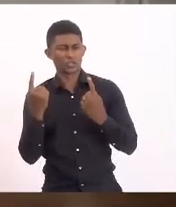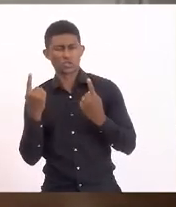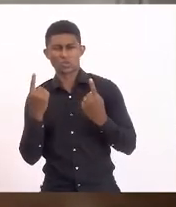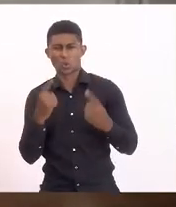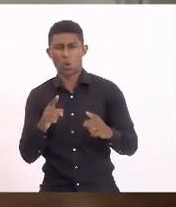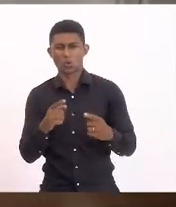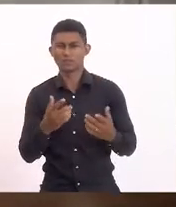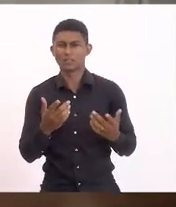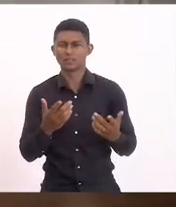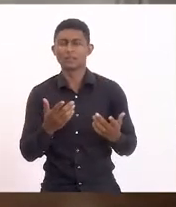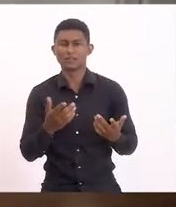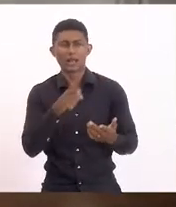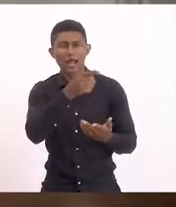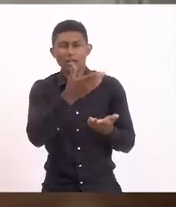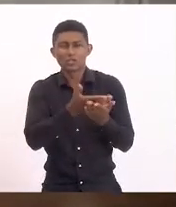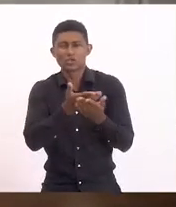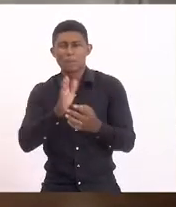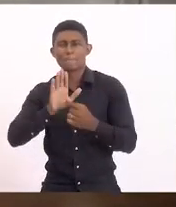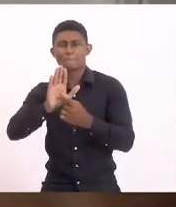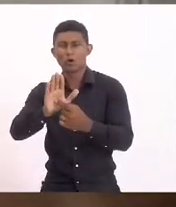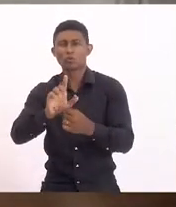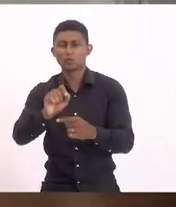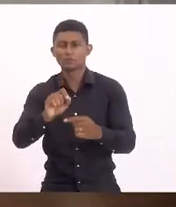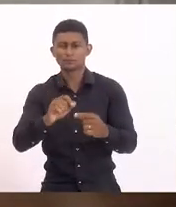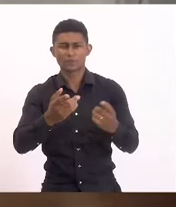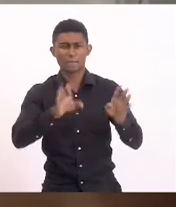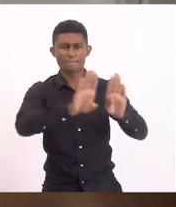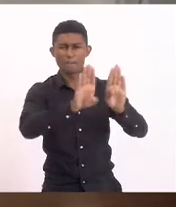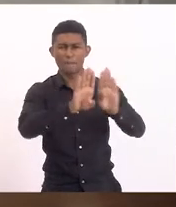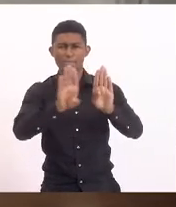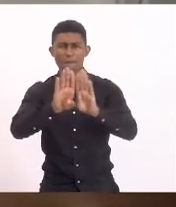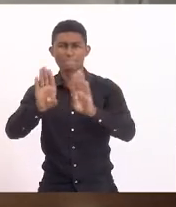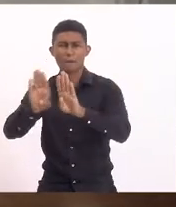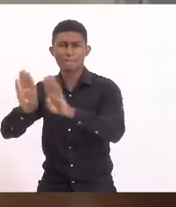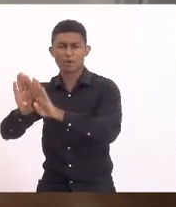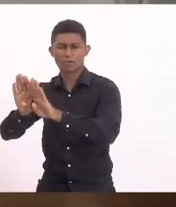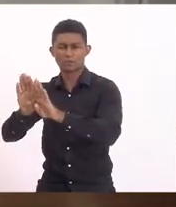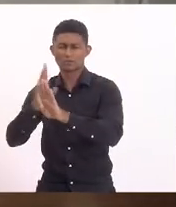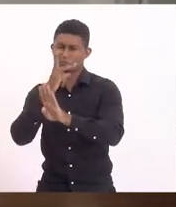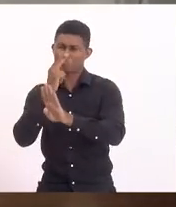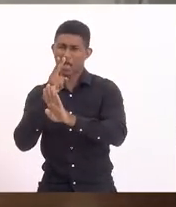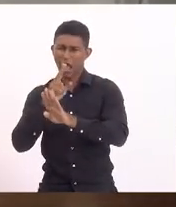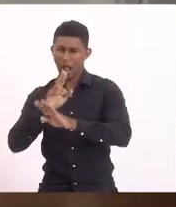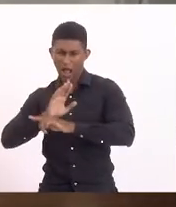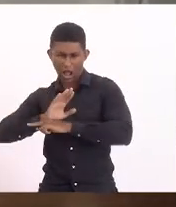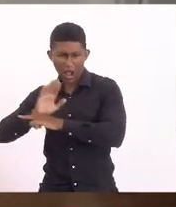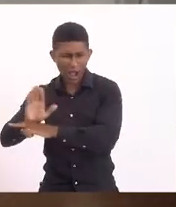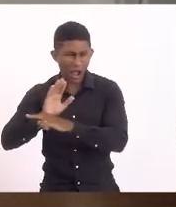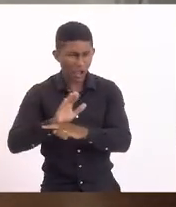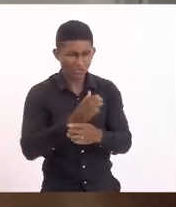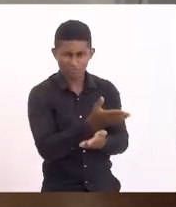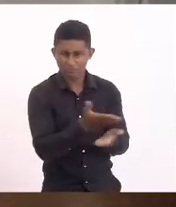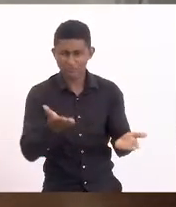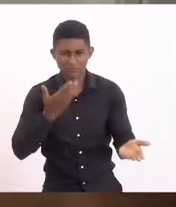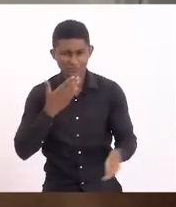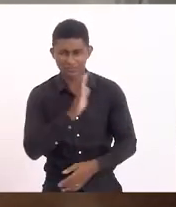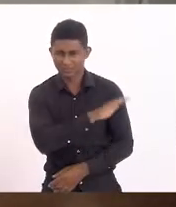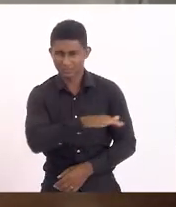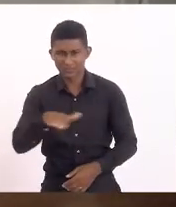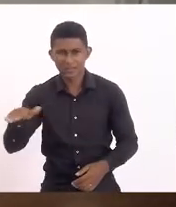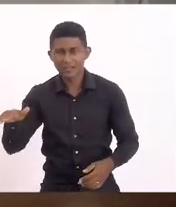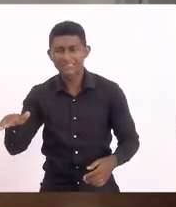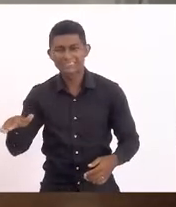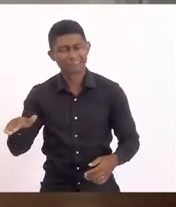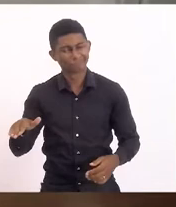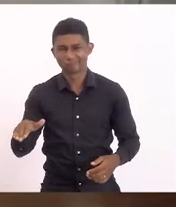do estudo diz que os lockdowns tiveram pouco ou nenhum efeito na mortalidade por Covid. E esse projeto aí